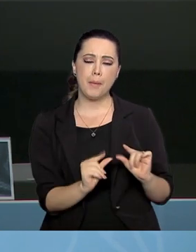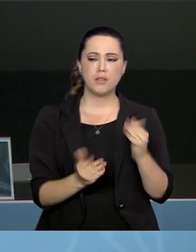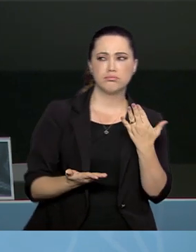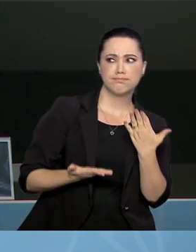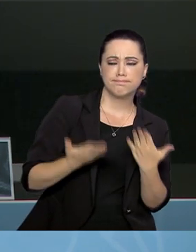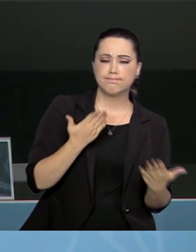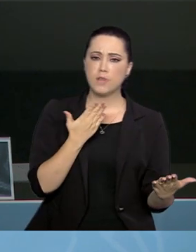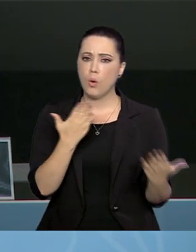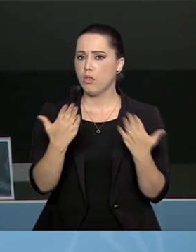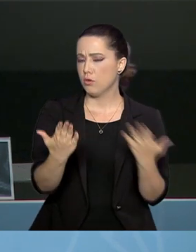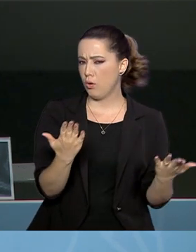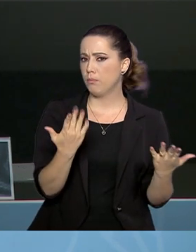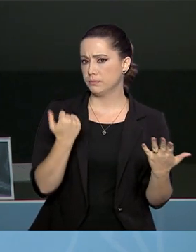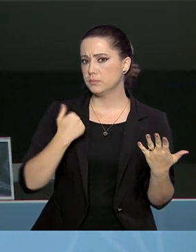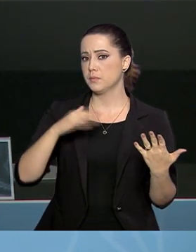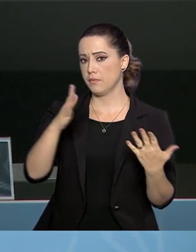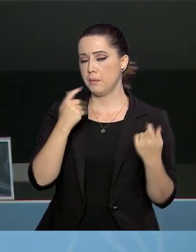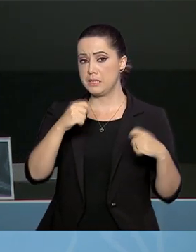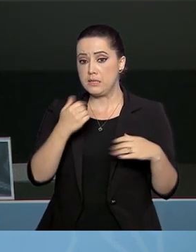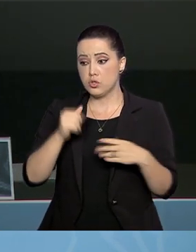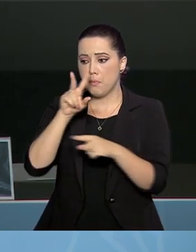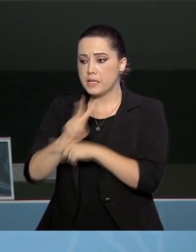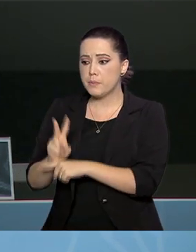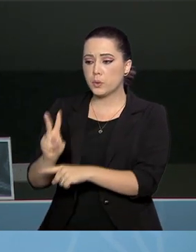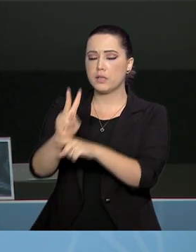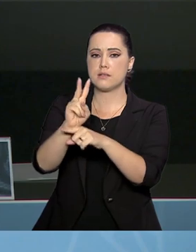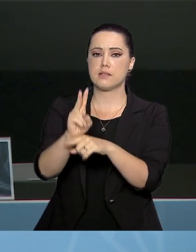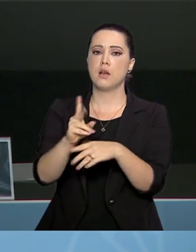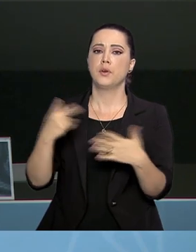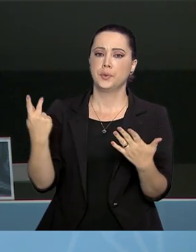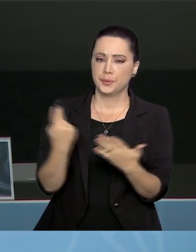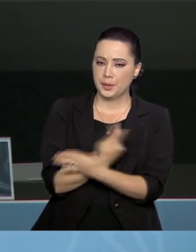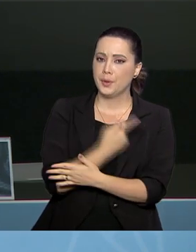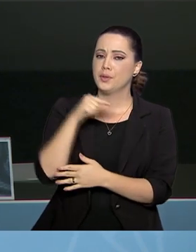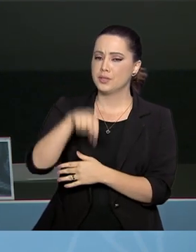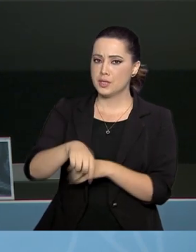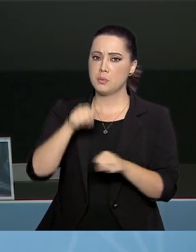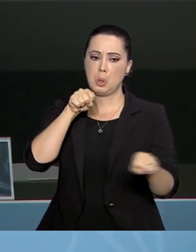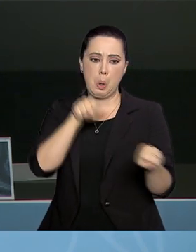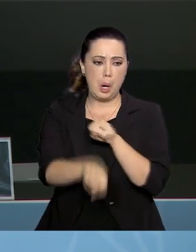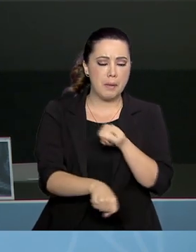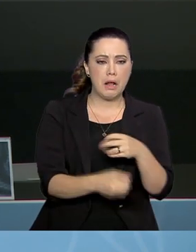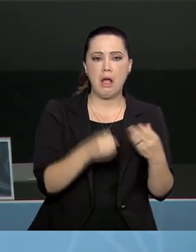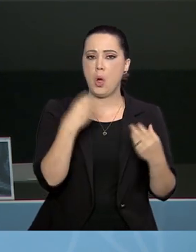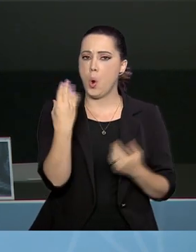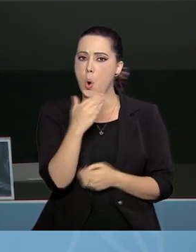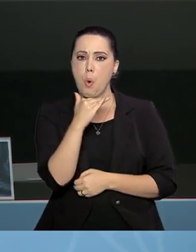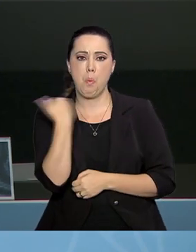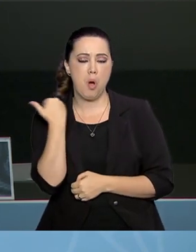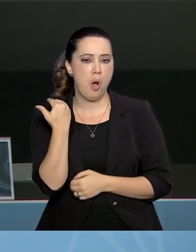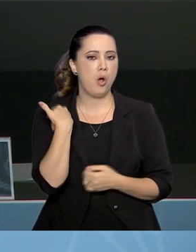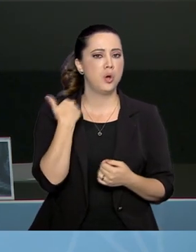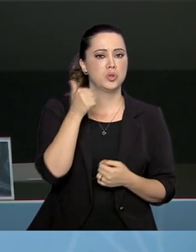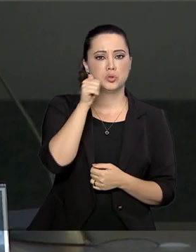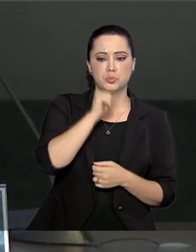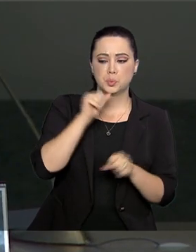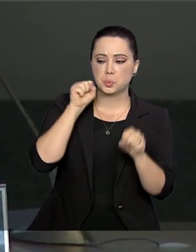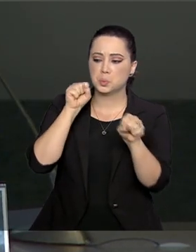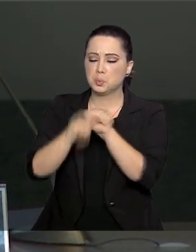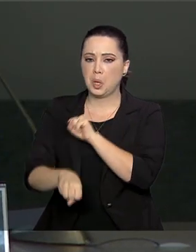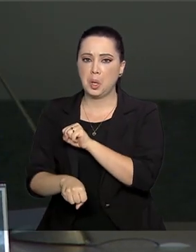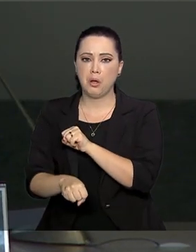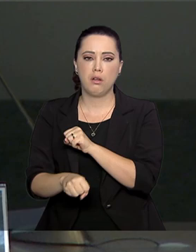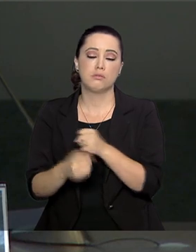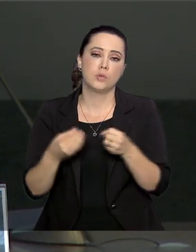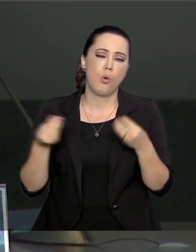no sentido da iminência, mas naquela que pode resultar em mutilação ou em homicídio ou em feminicídio. O